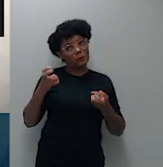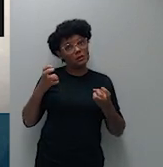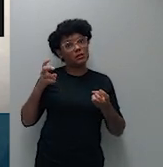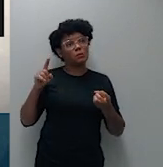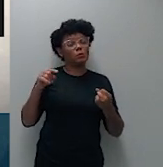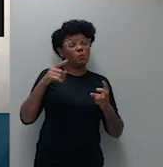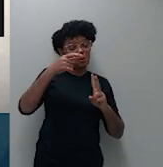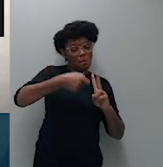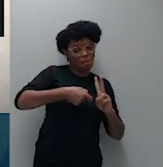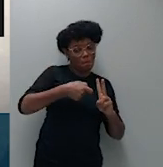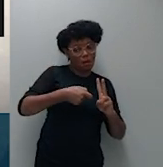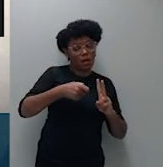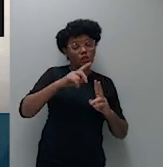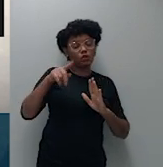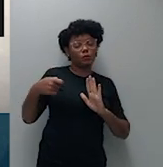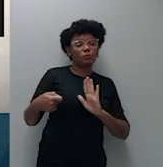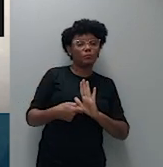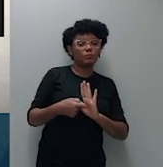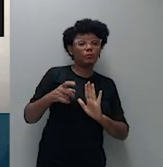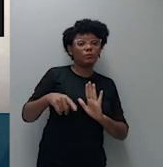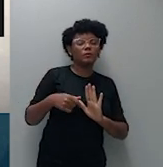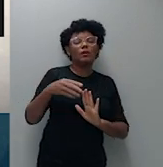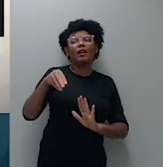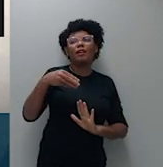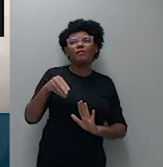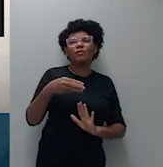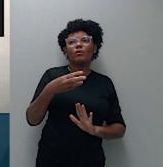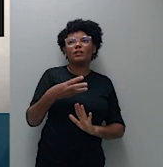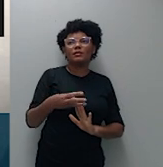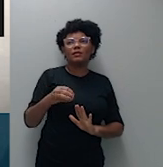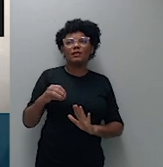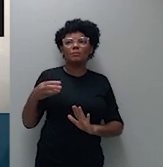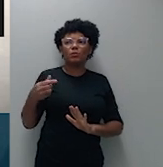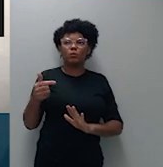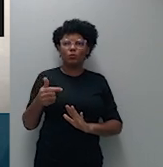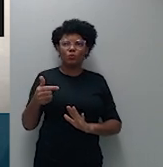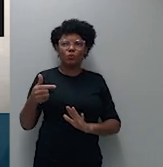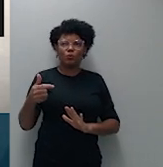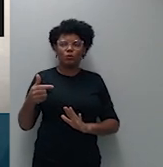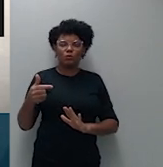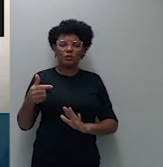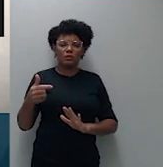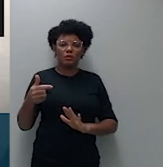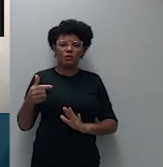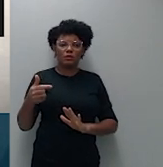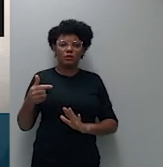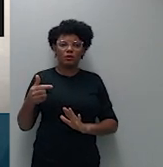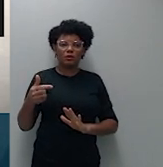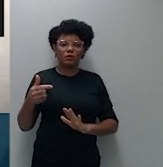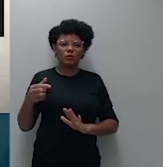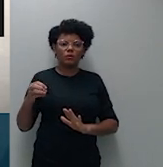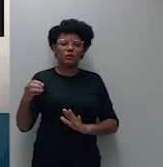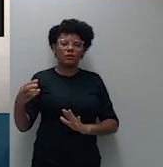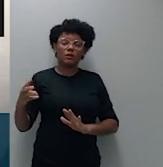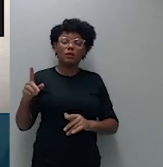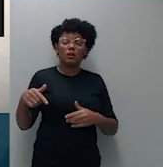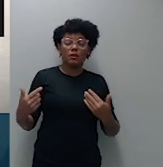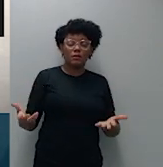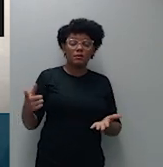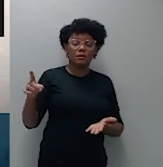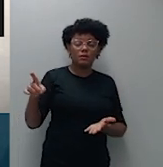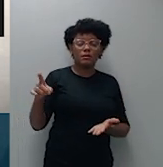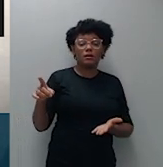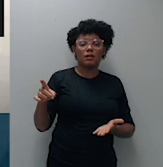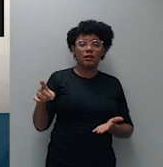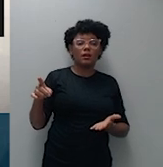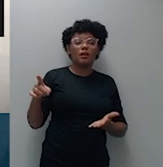razão a parte recorrente Alega folha 3213 do recurso especial que embora referido que